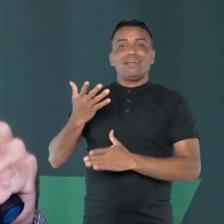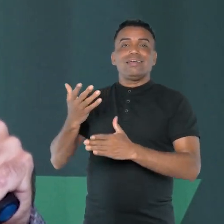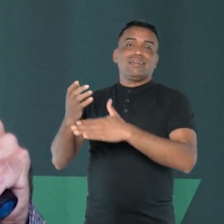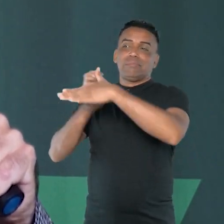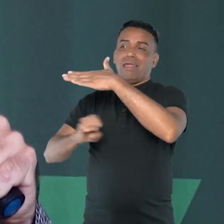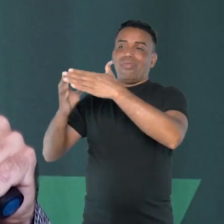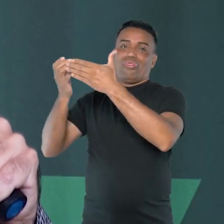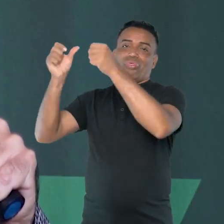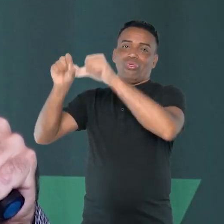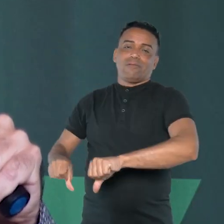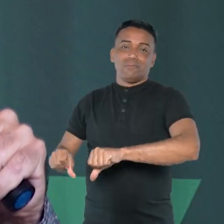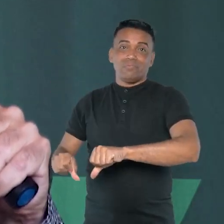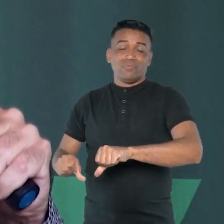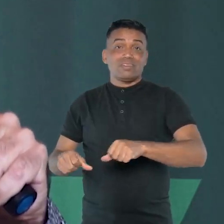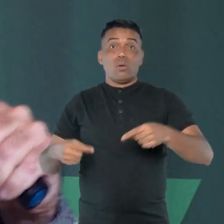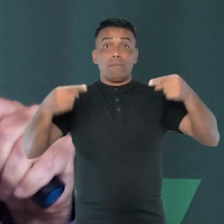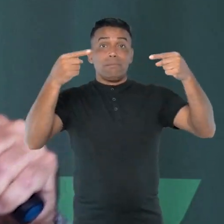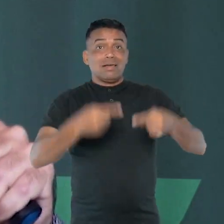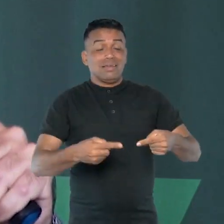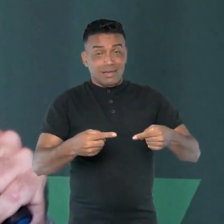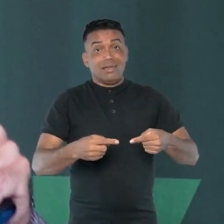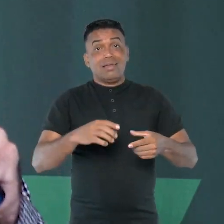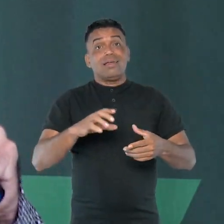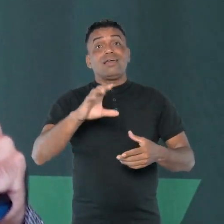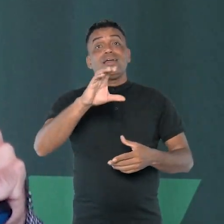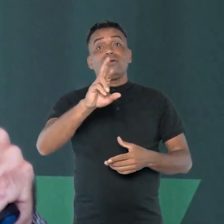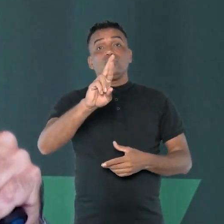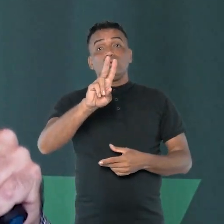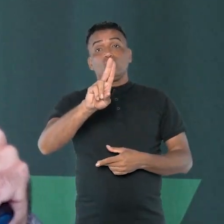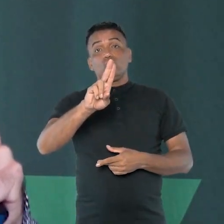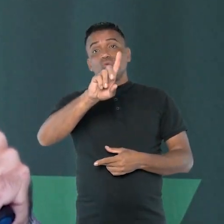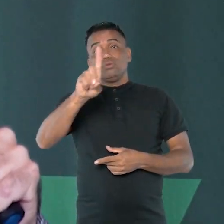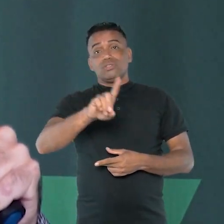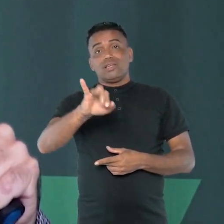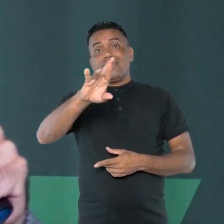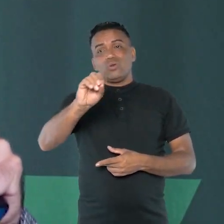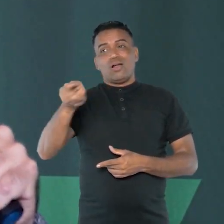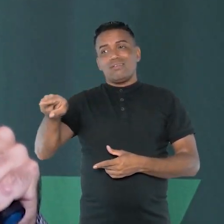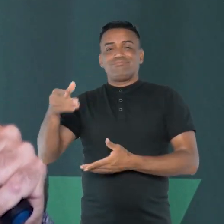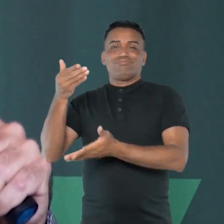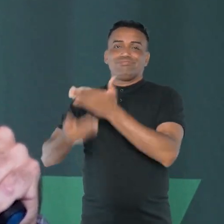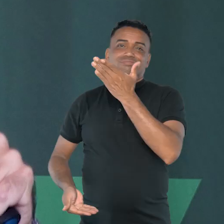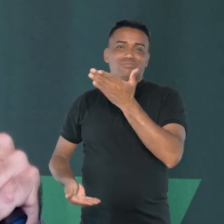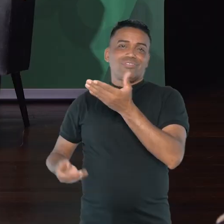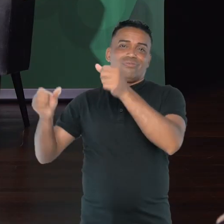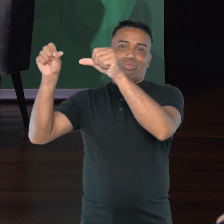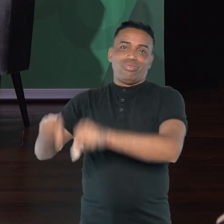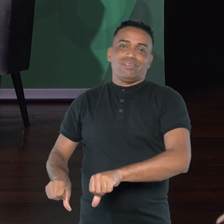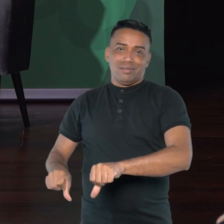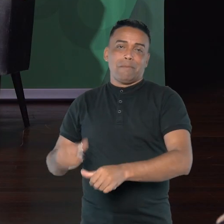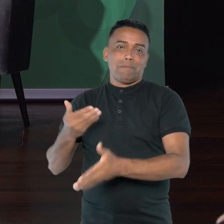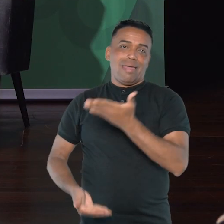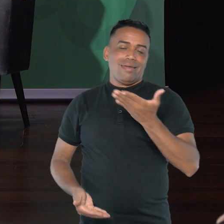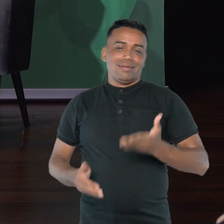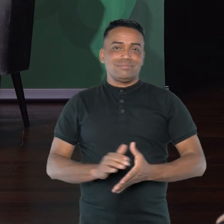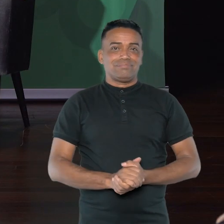revista parecida para bater com a Cruzeiro, e aí com a revista Cruzeiro, só que a Cruzeiro era muito maior, e então a editora acaba